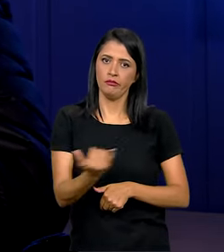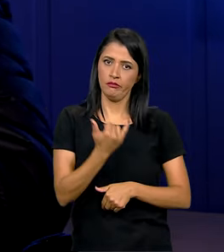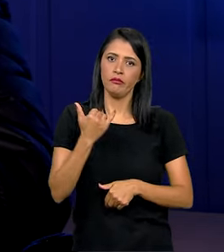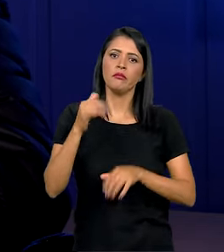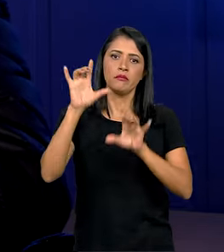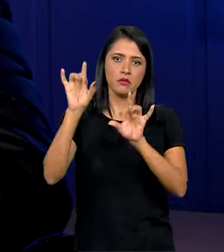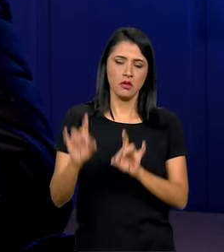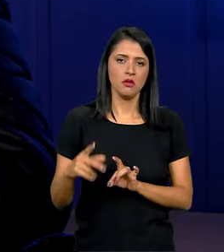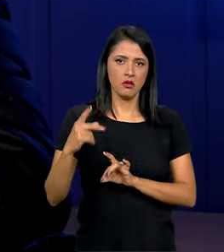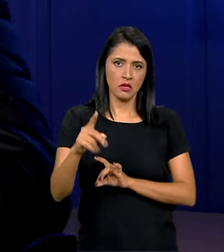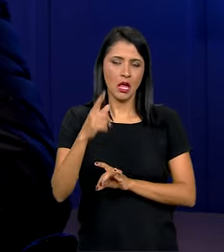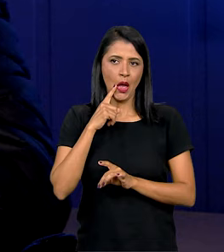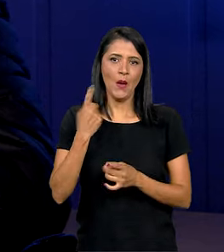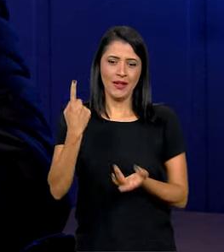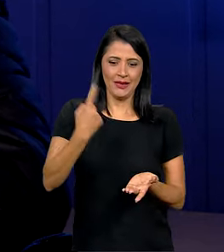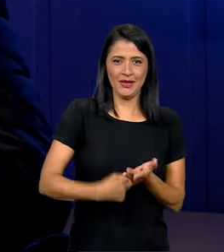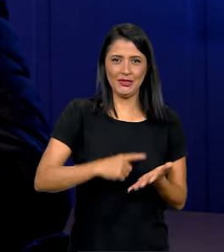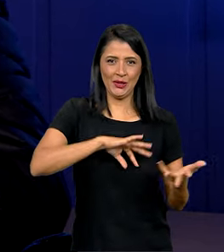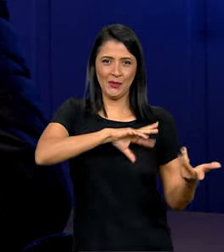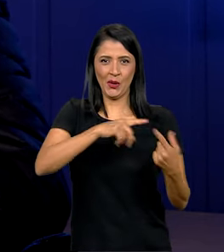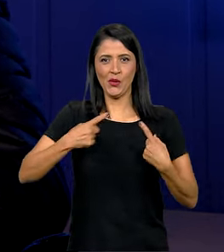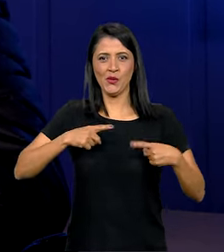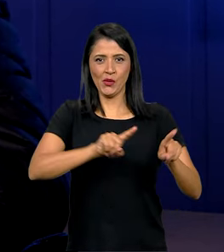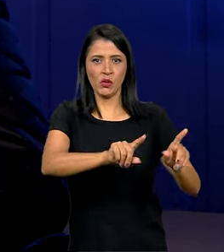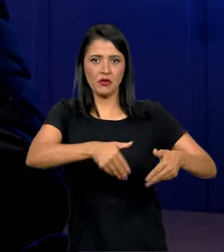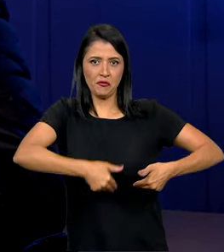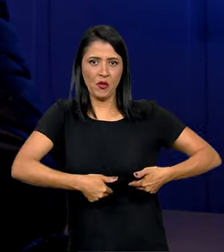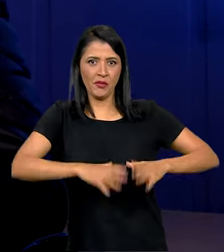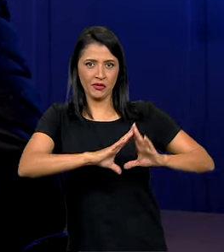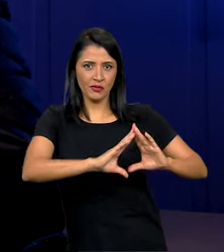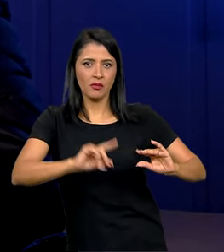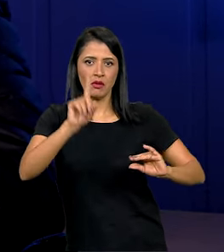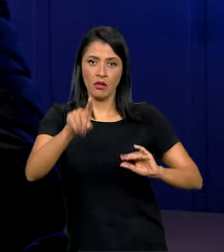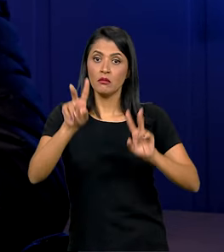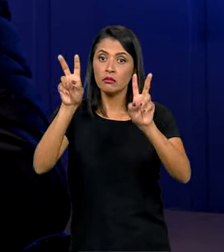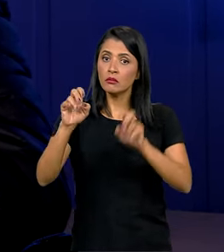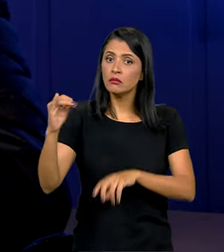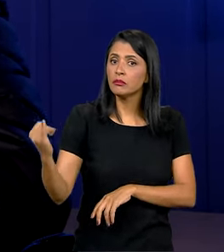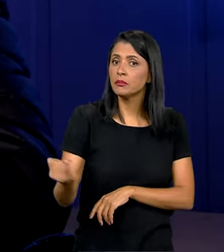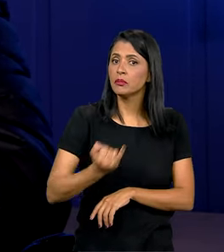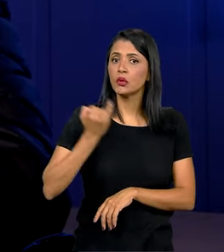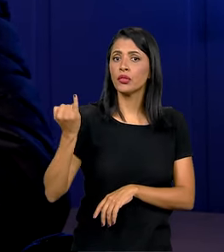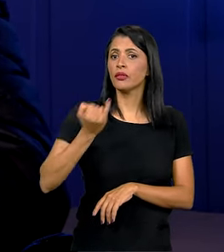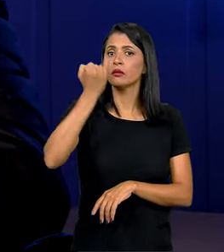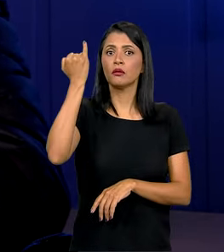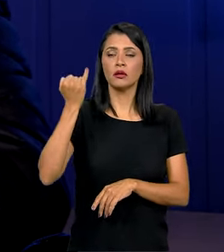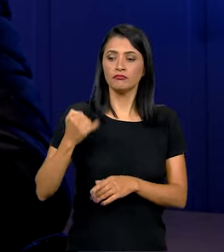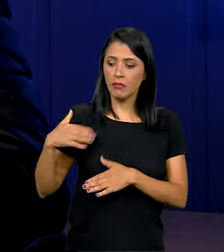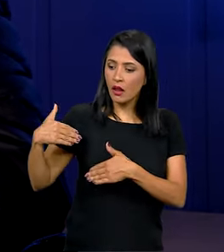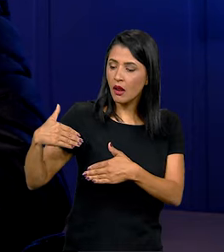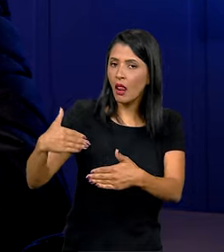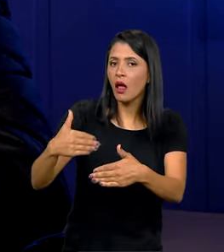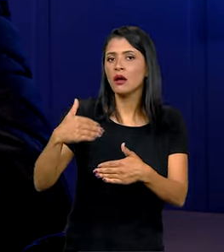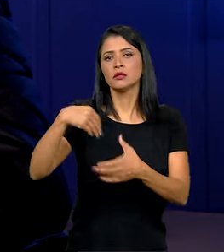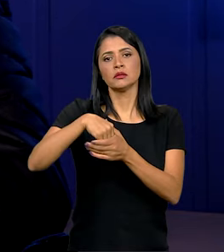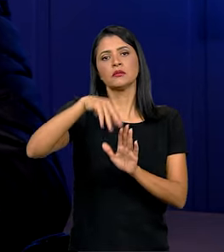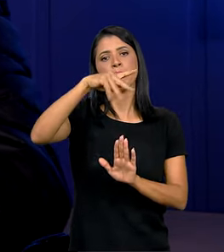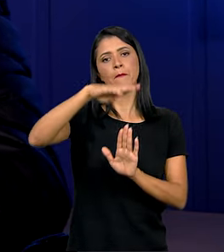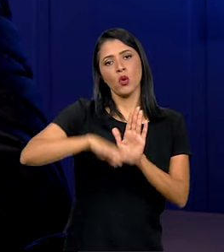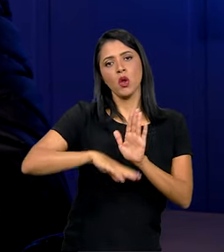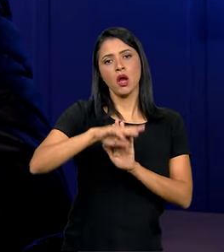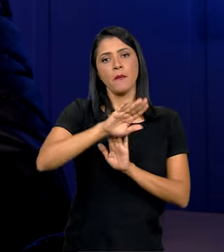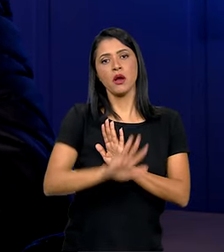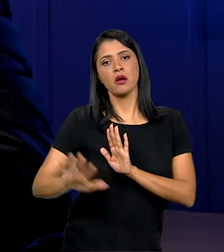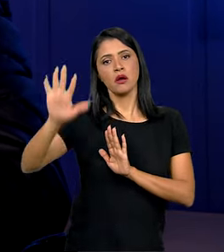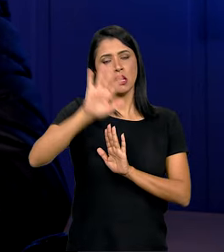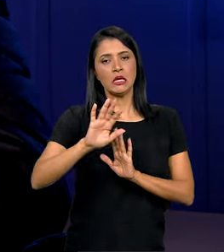brasileira por conta da Aliança Global contra a fome um tema que foi fundamental eh avança no nos programas nacionais